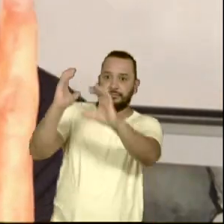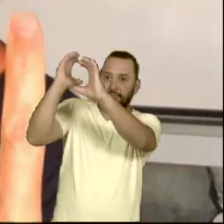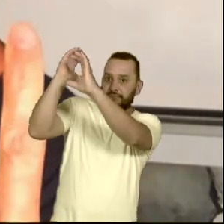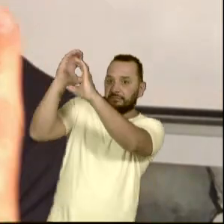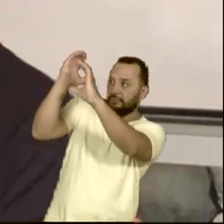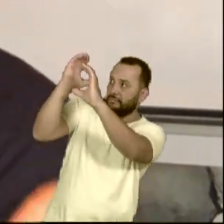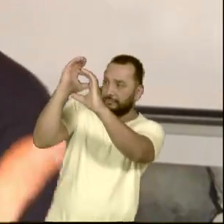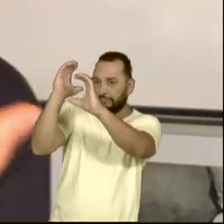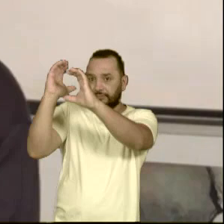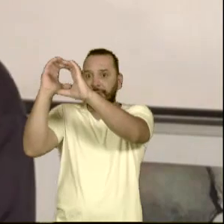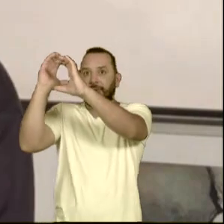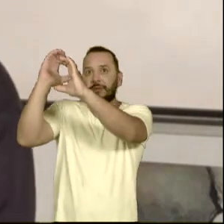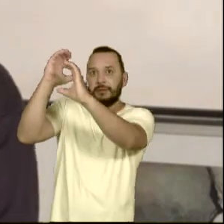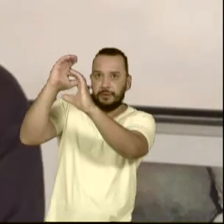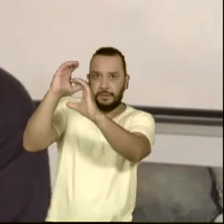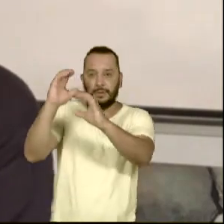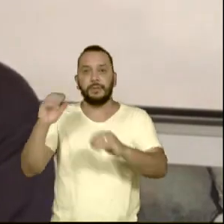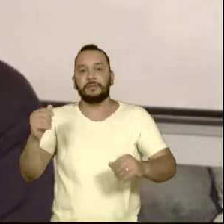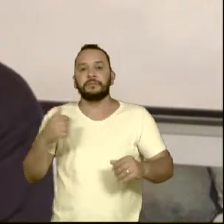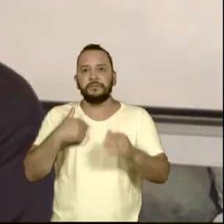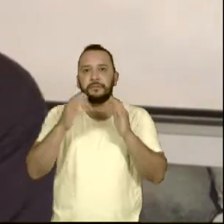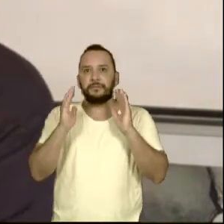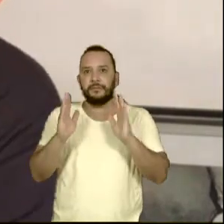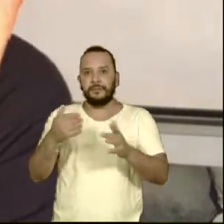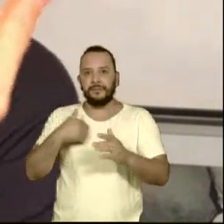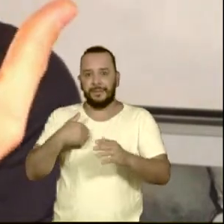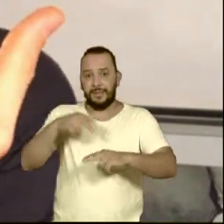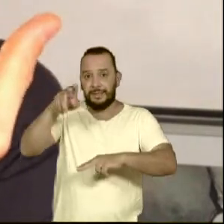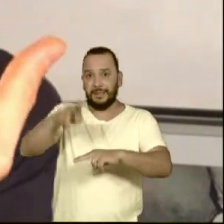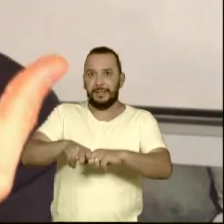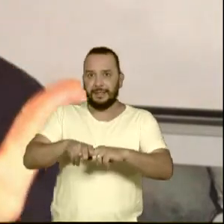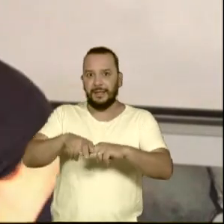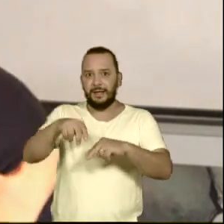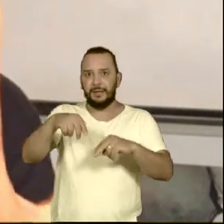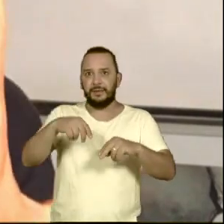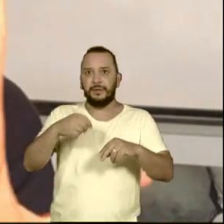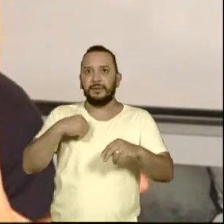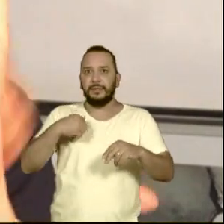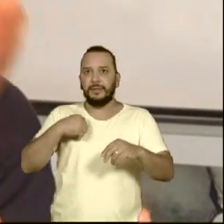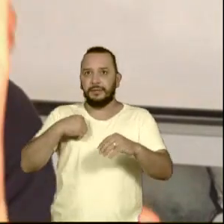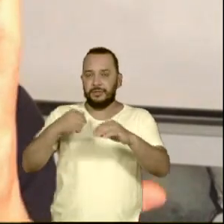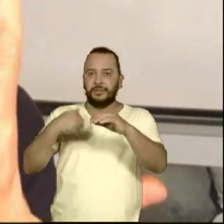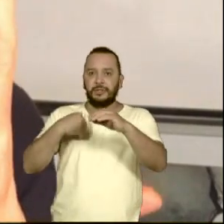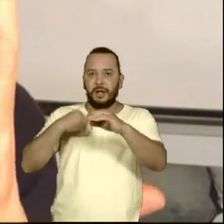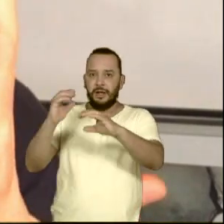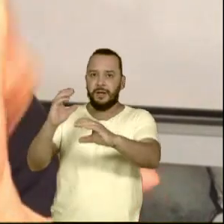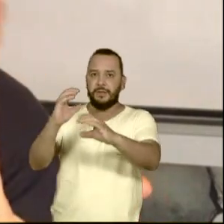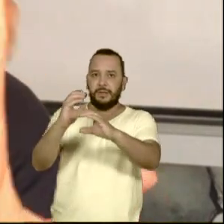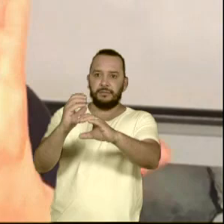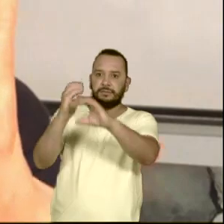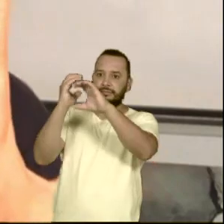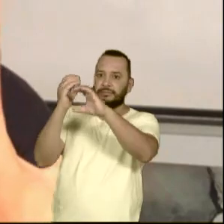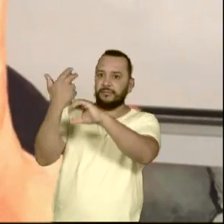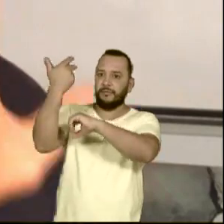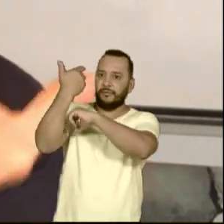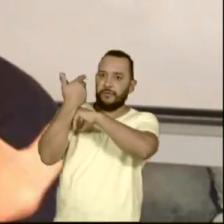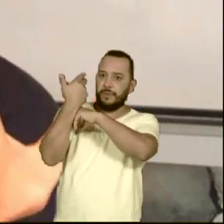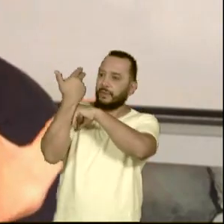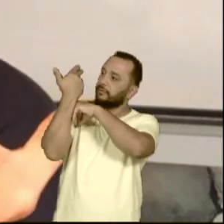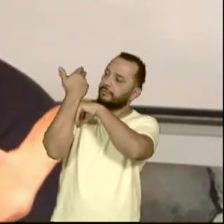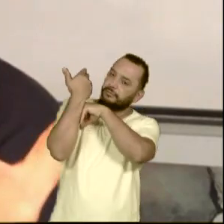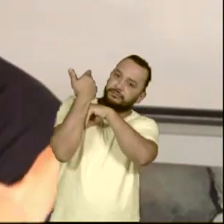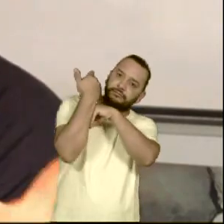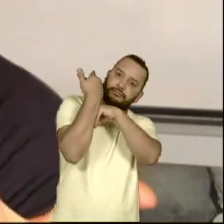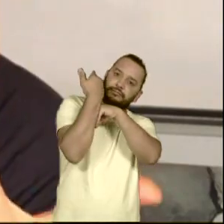desse episódio, Alexandre Bissoli, ele está sentado na cadeira da frente do boneco com a câmera virada ao contrário, filmando aqui